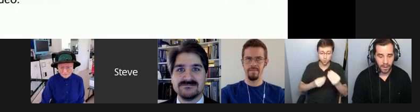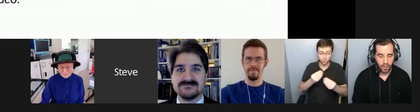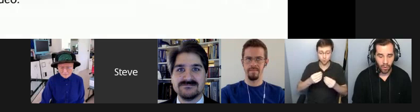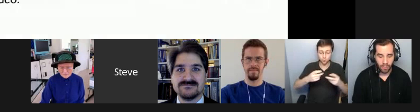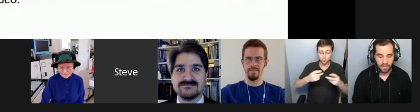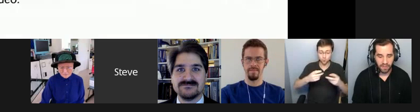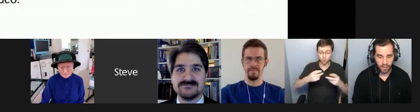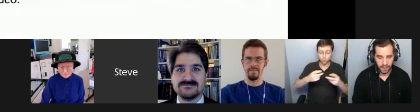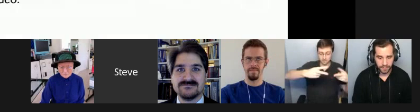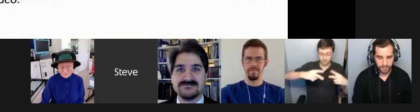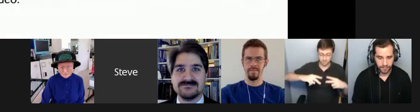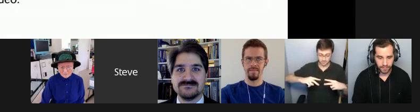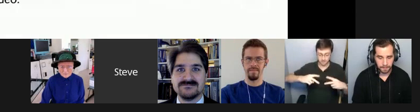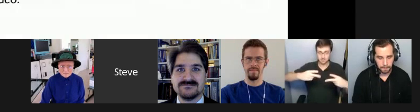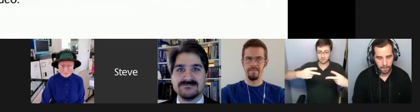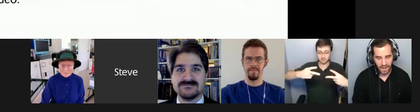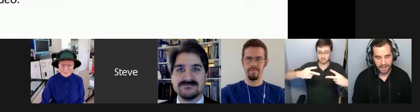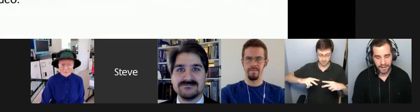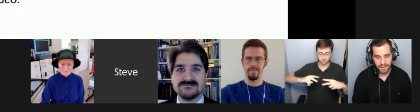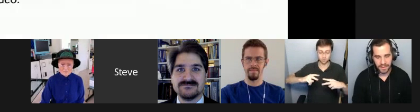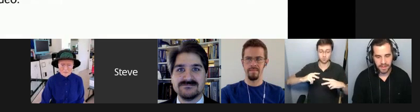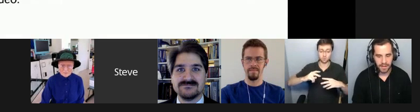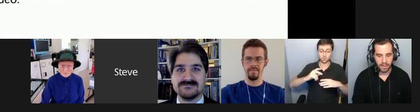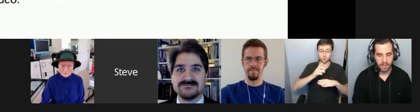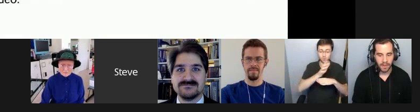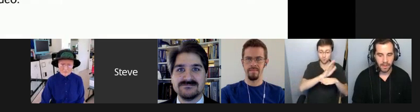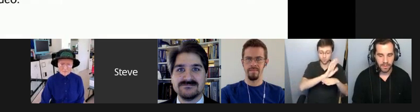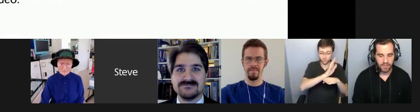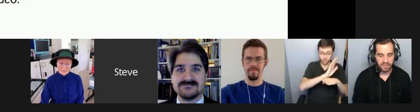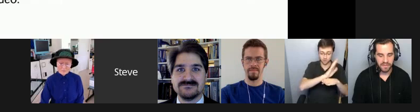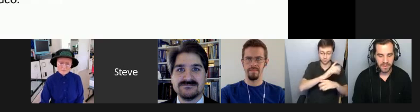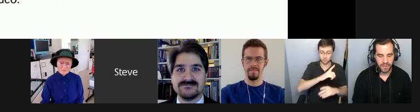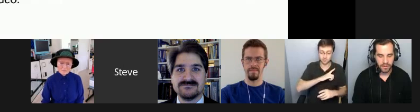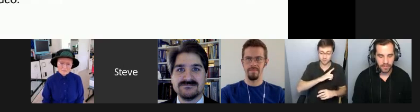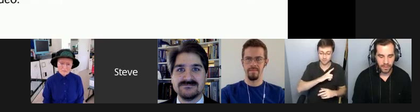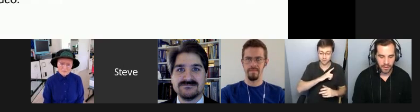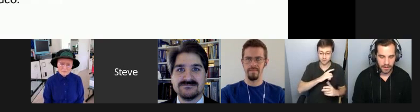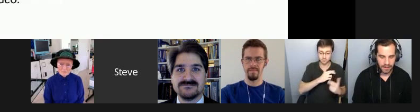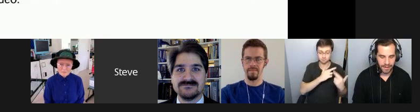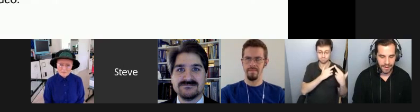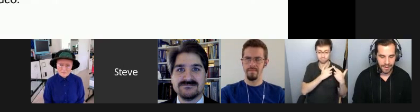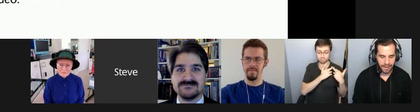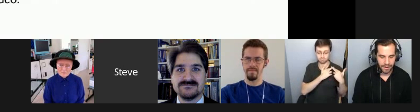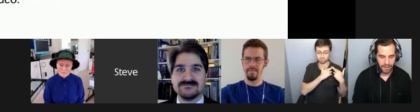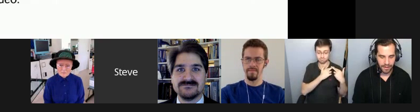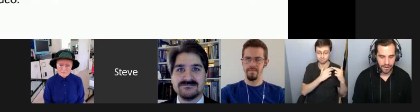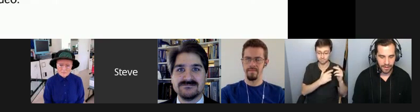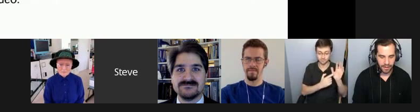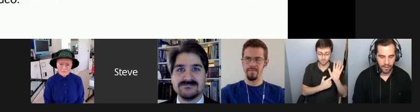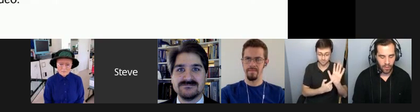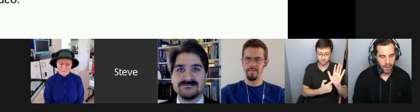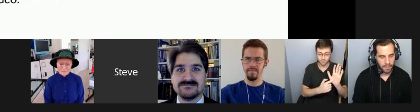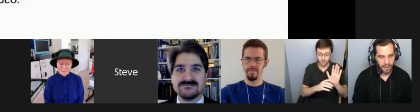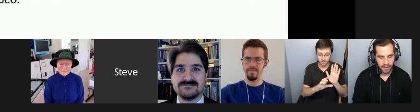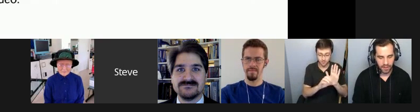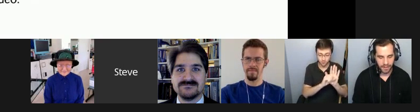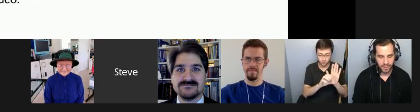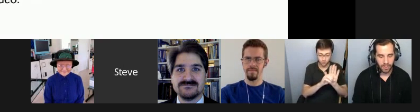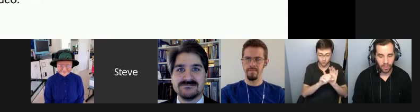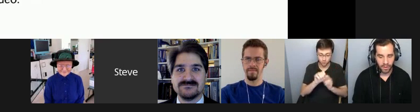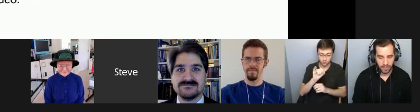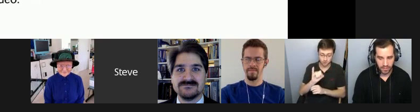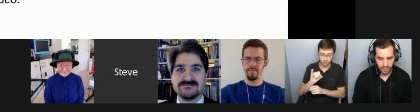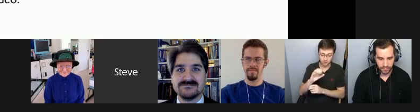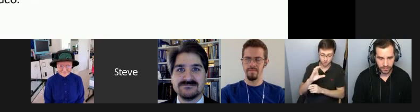verificar como foi a transcrição de um vídeo que com elementos